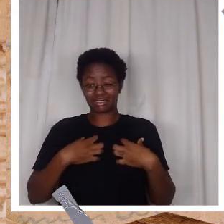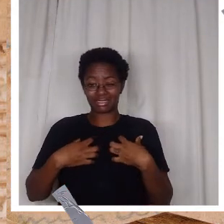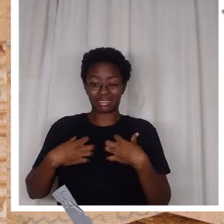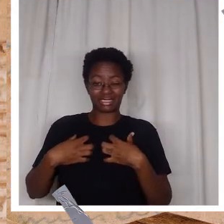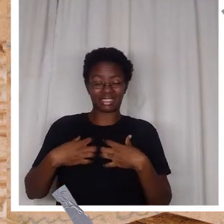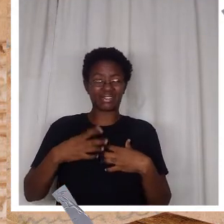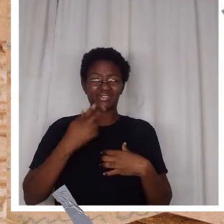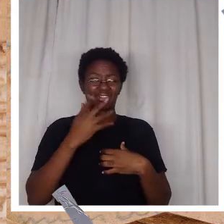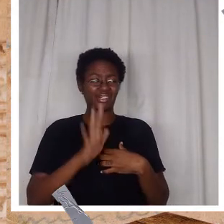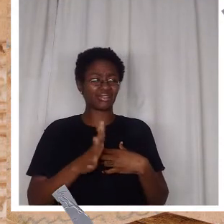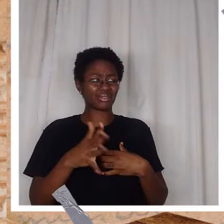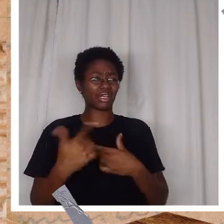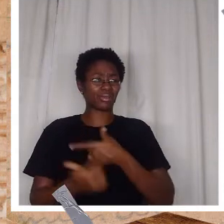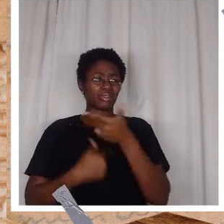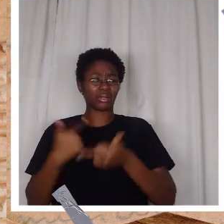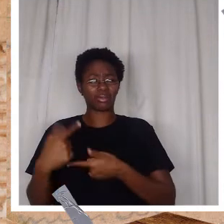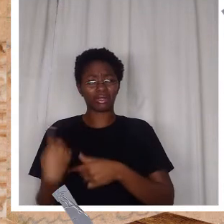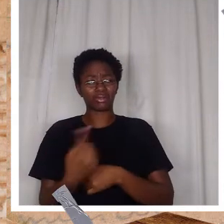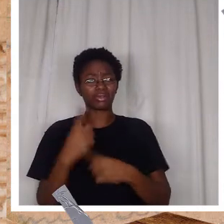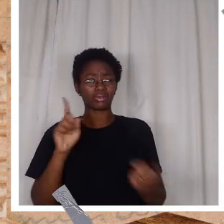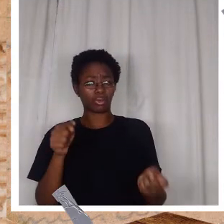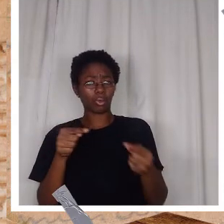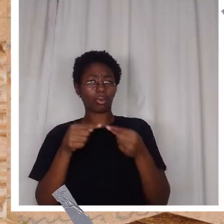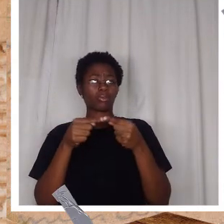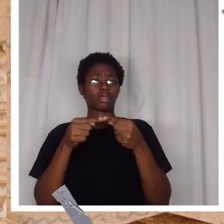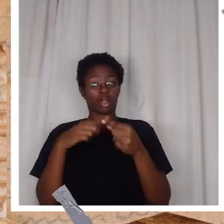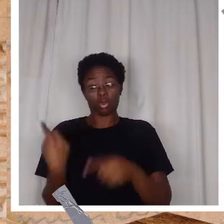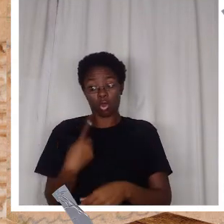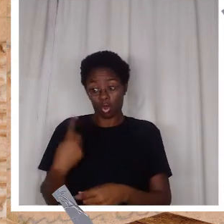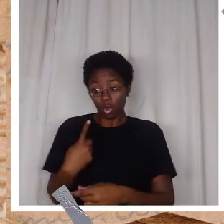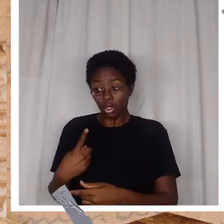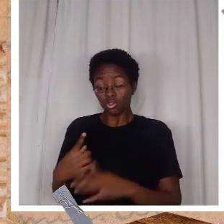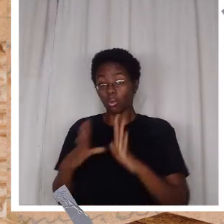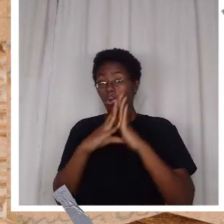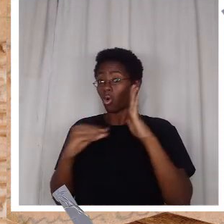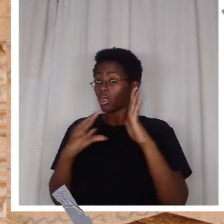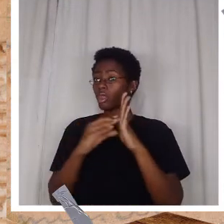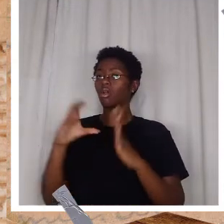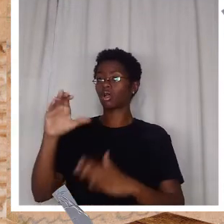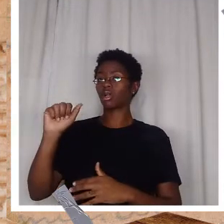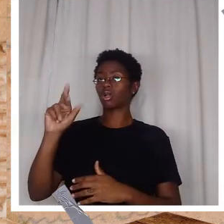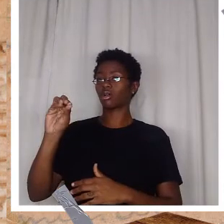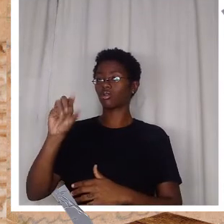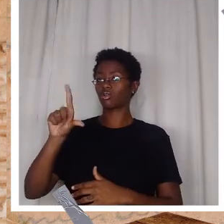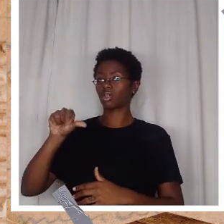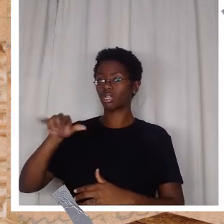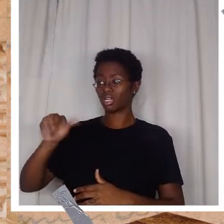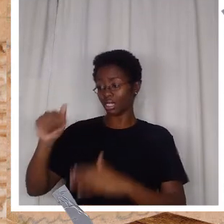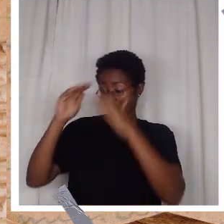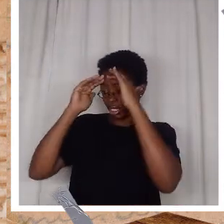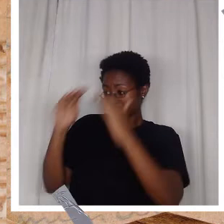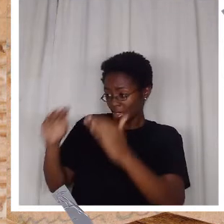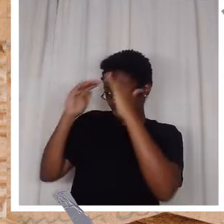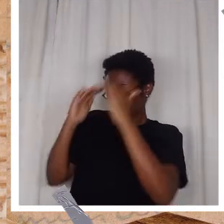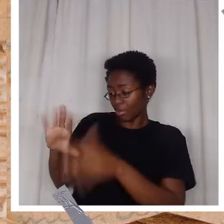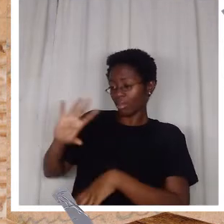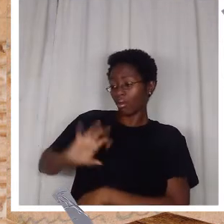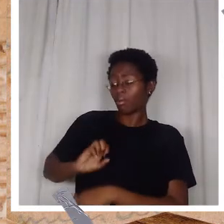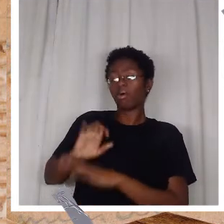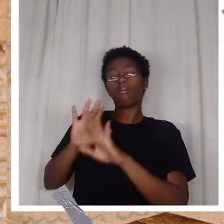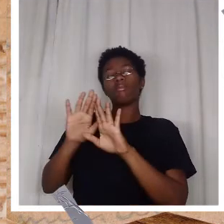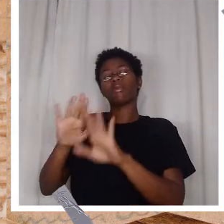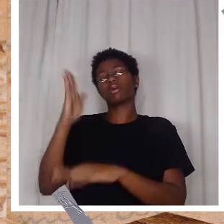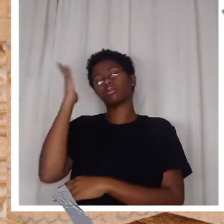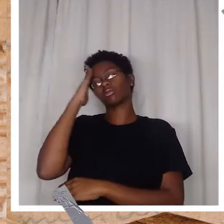foi falado já, o nosso trabalho é muito esse, né? A gente usa a Carolina, na verdade, com toda reverência, com todo amor, mas a gente sabe que, no